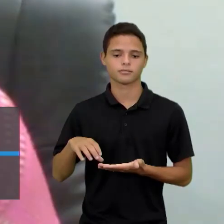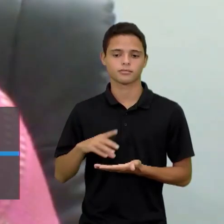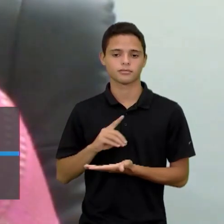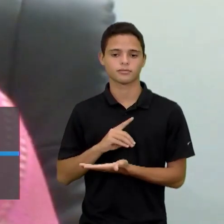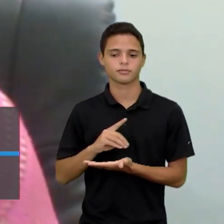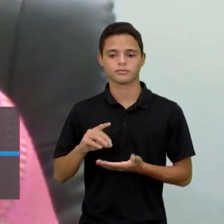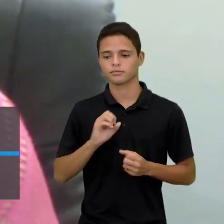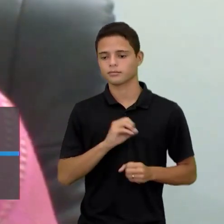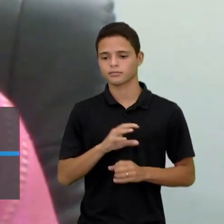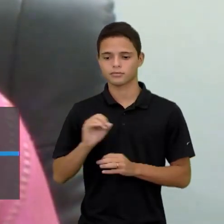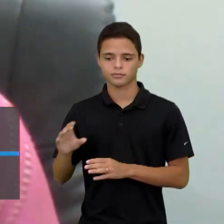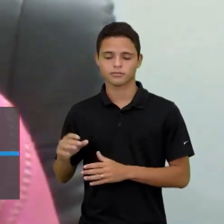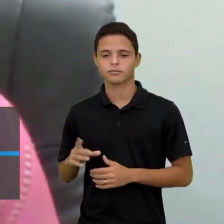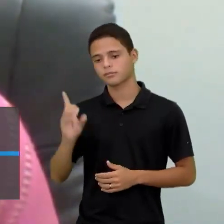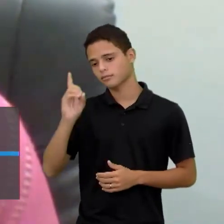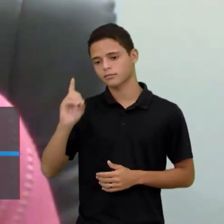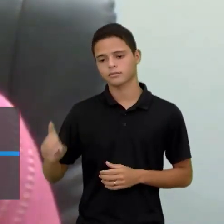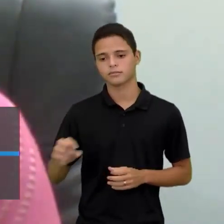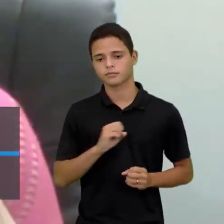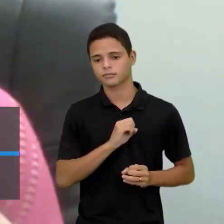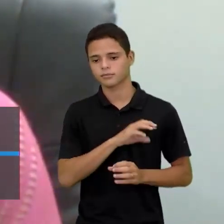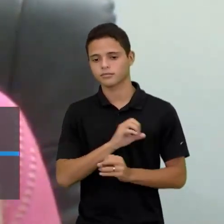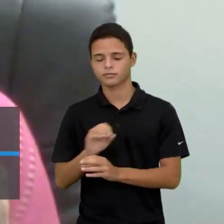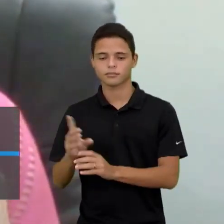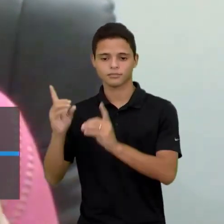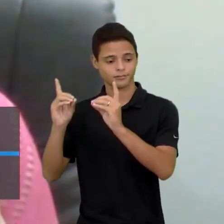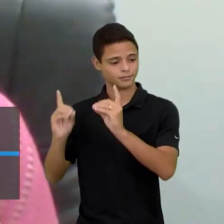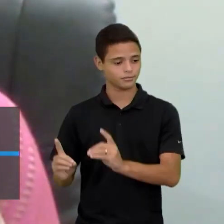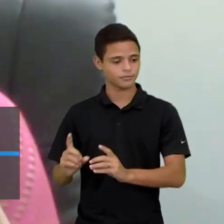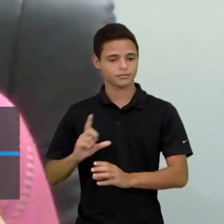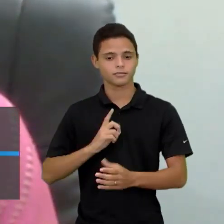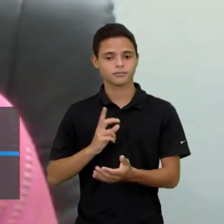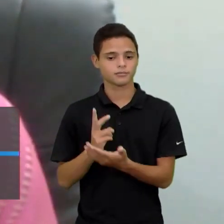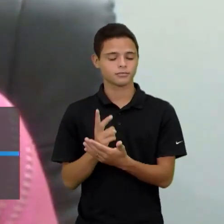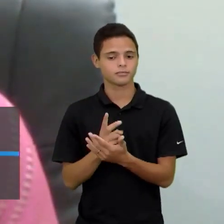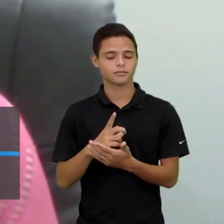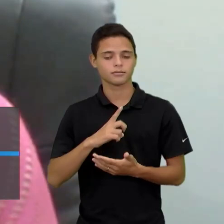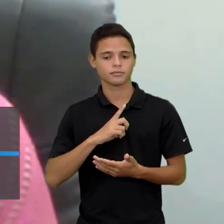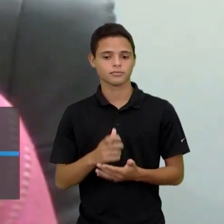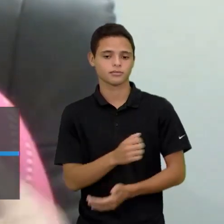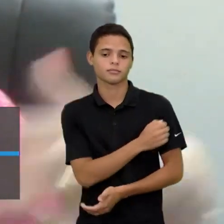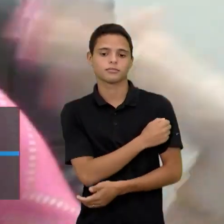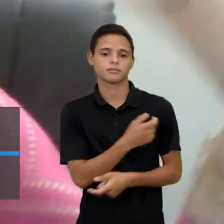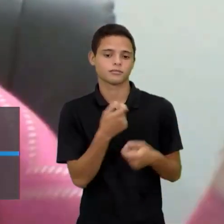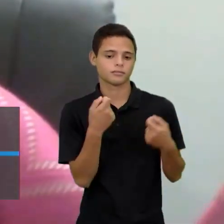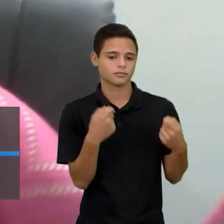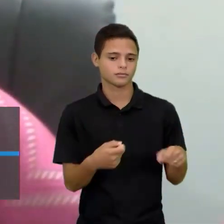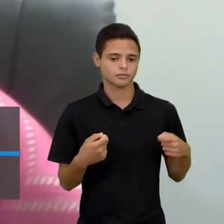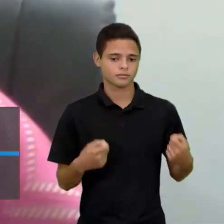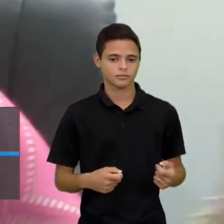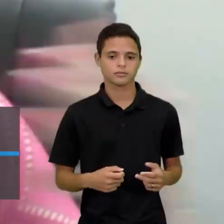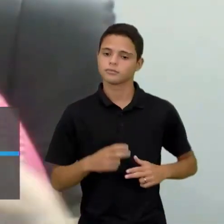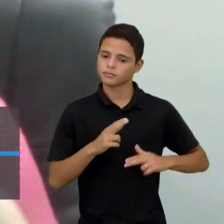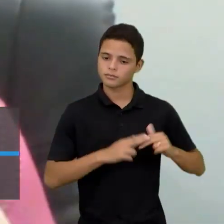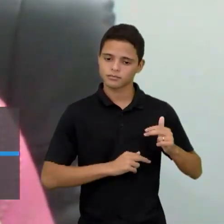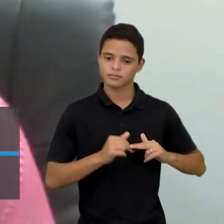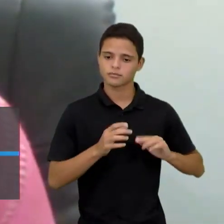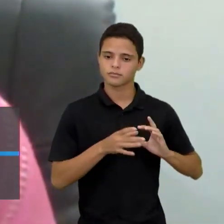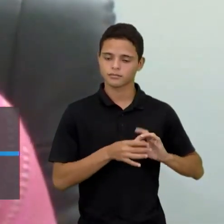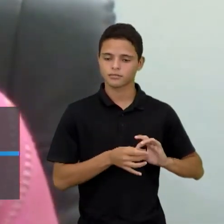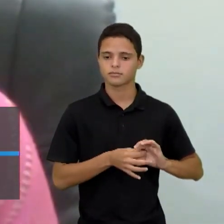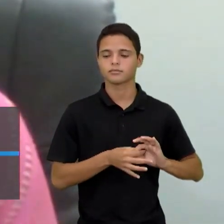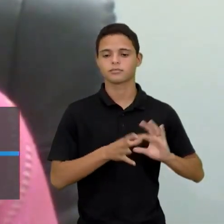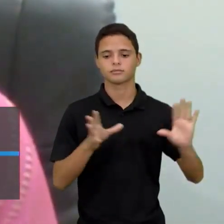na diretoria de ensino, né, na educação especial. Então, sempre que há algum aluno que precisa, esses materiais estão